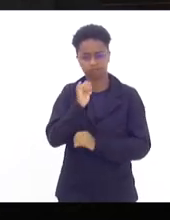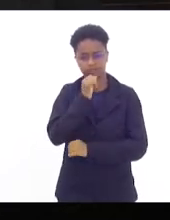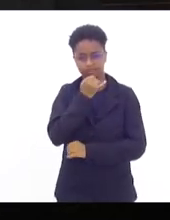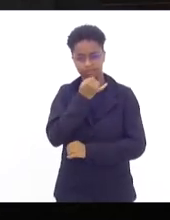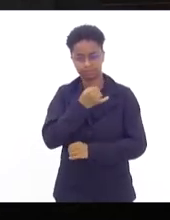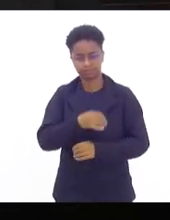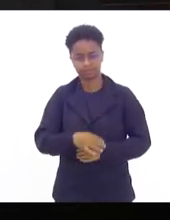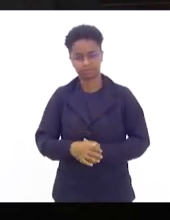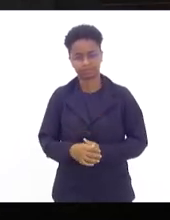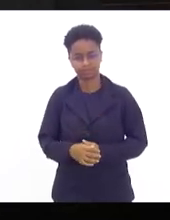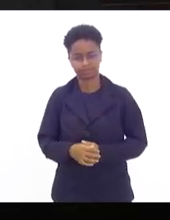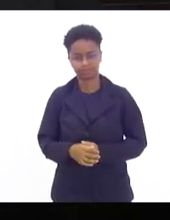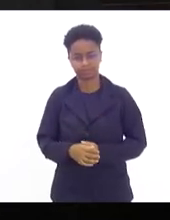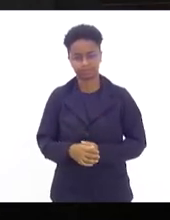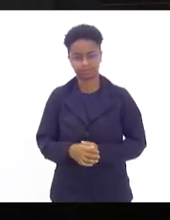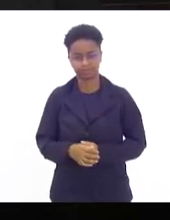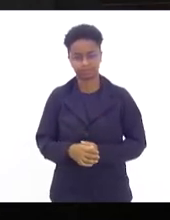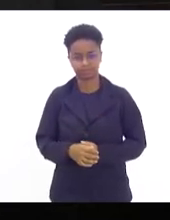tristeza.